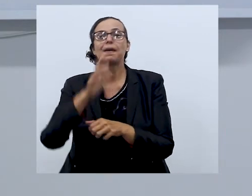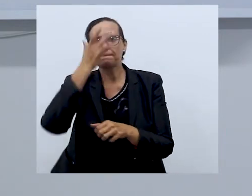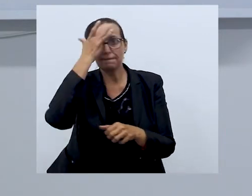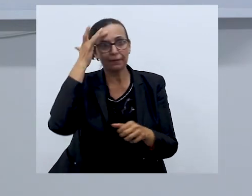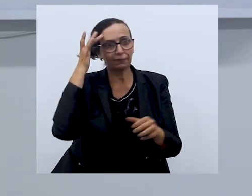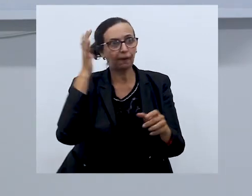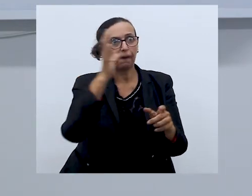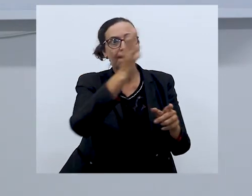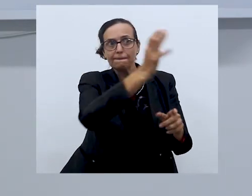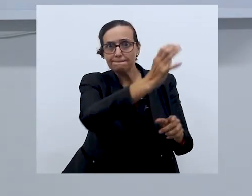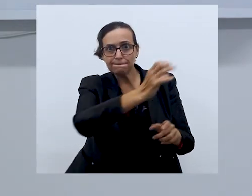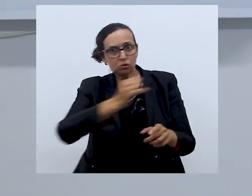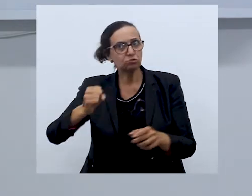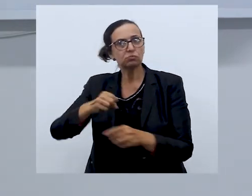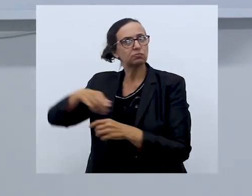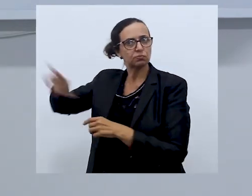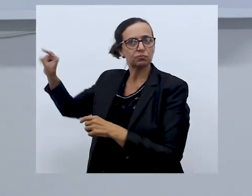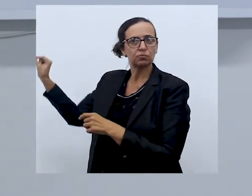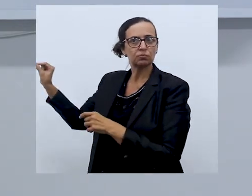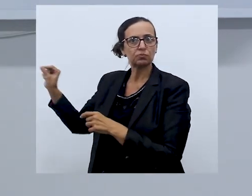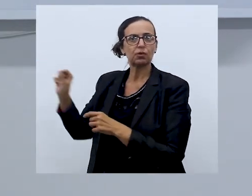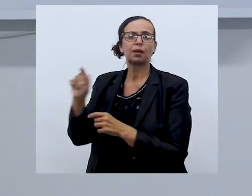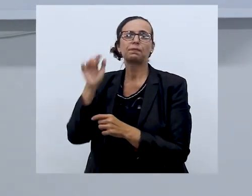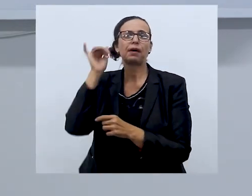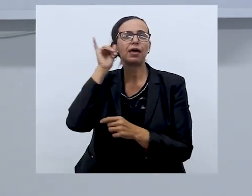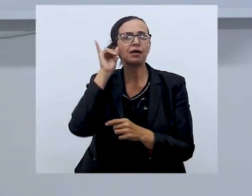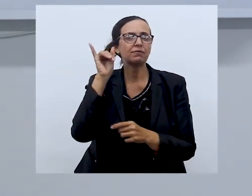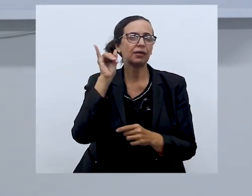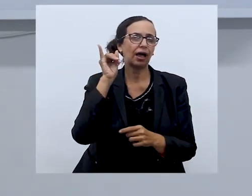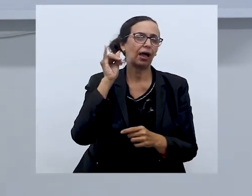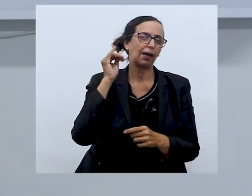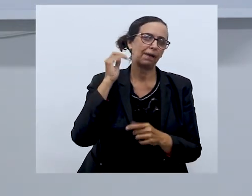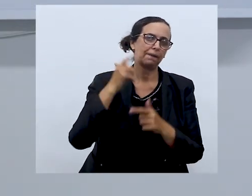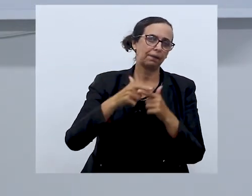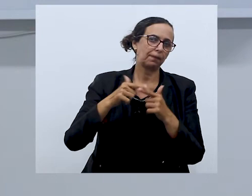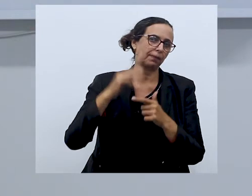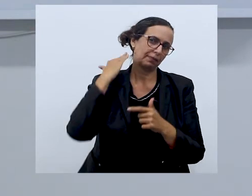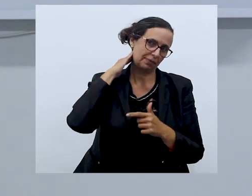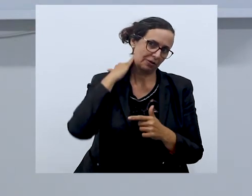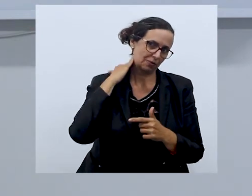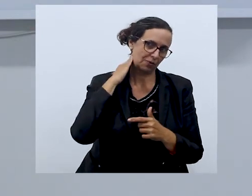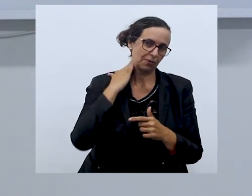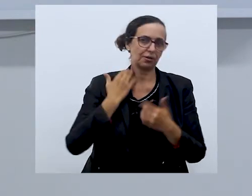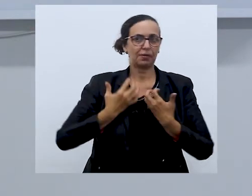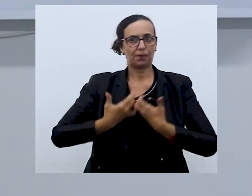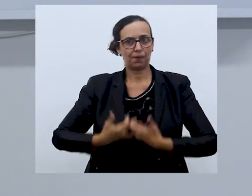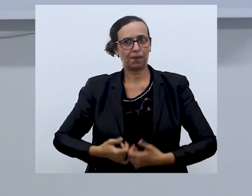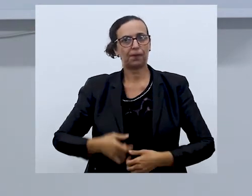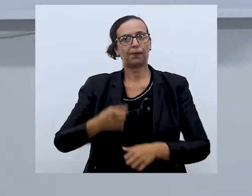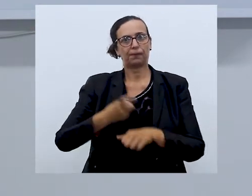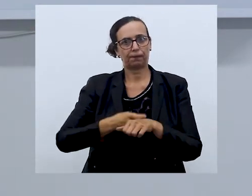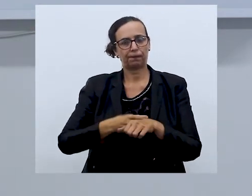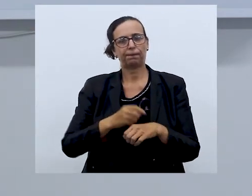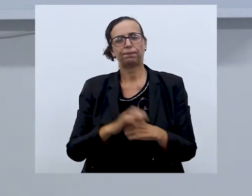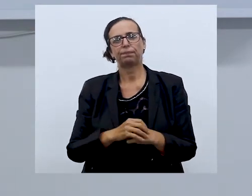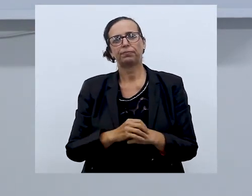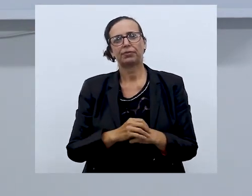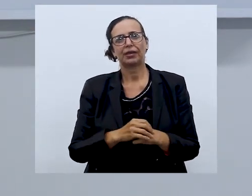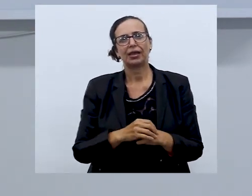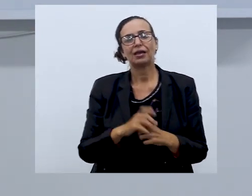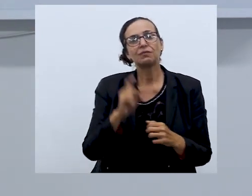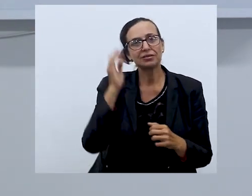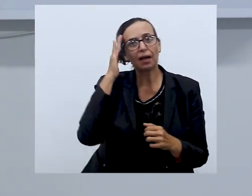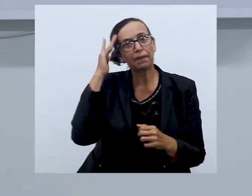porque existe sempre as questões das lesões no pescoço e na coluna. Por último, devemos identificar a vítima, porque